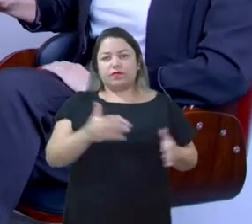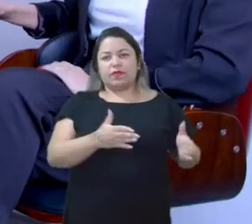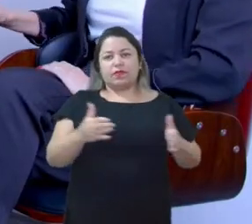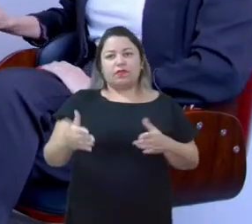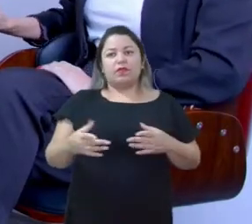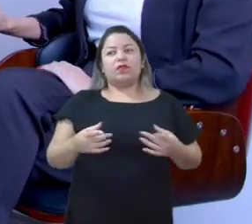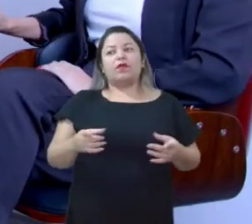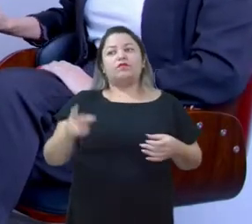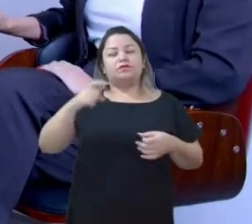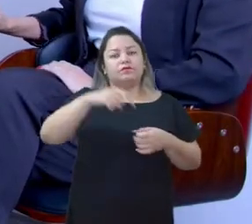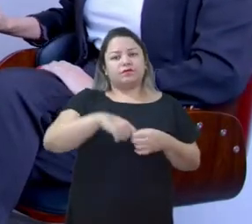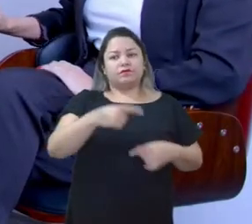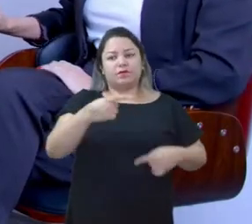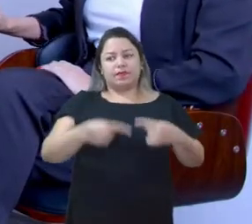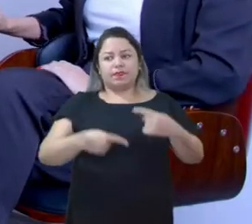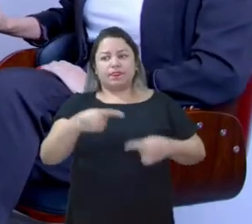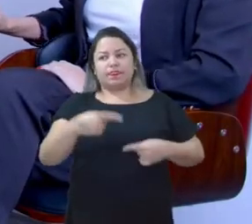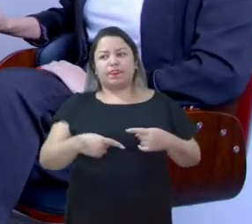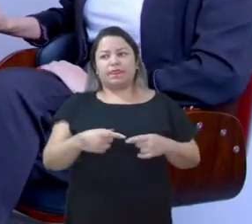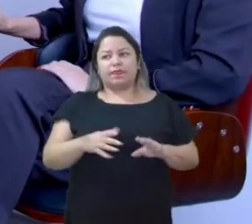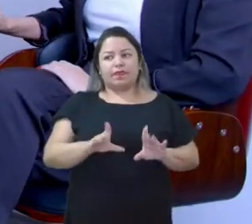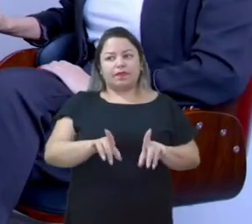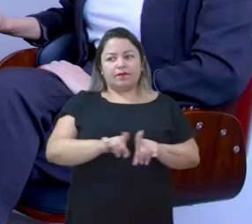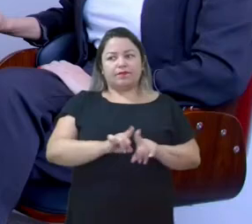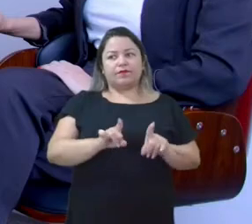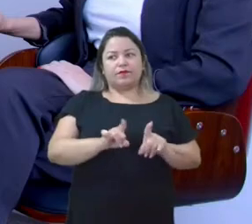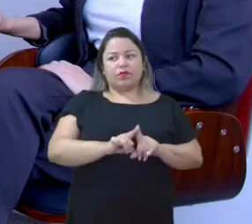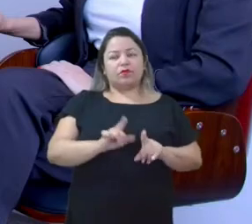esse debate, naquele momento,